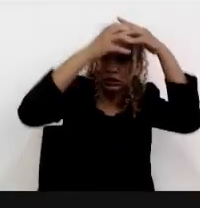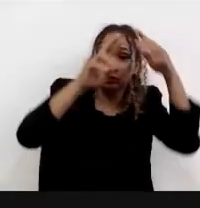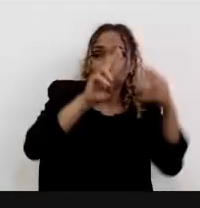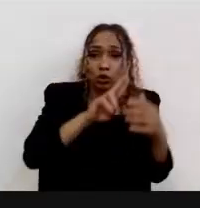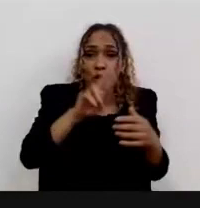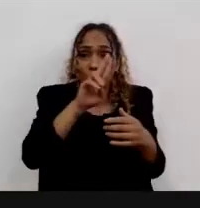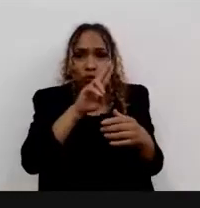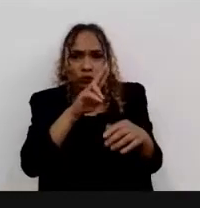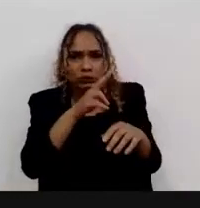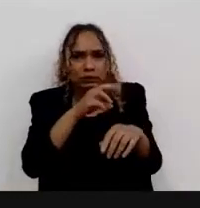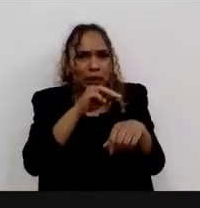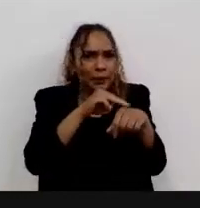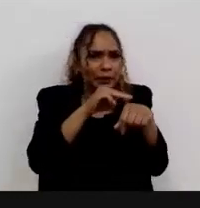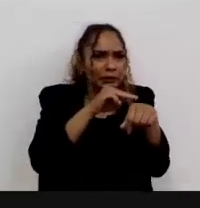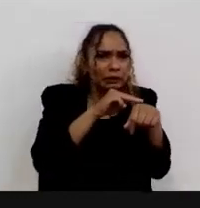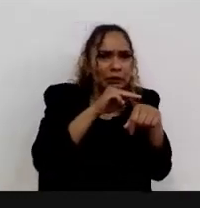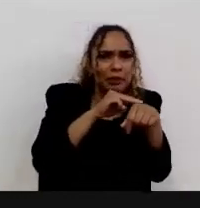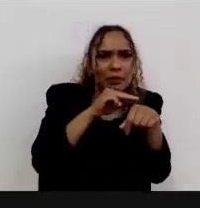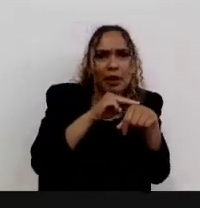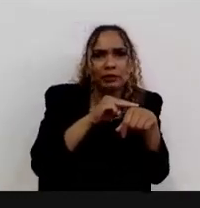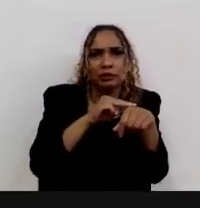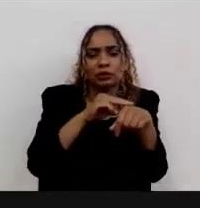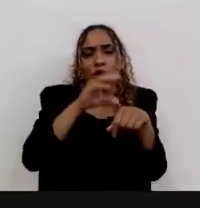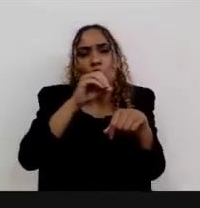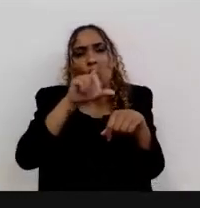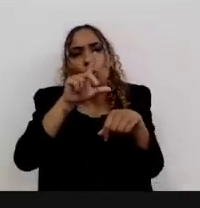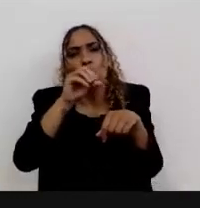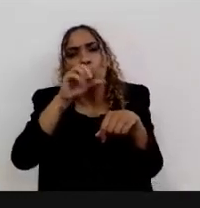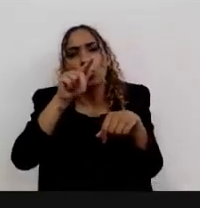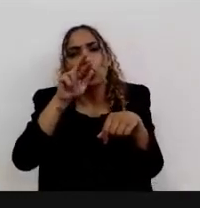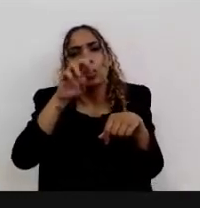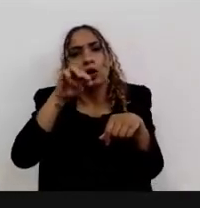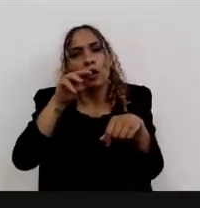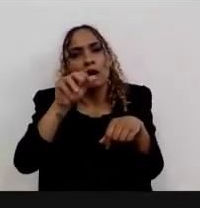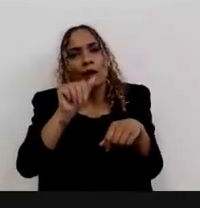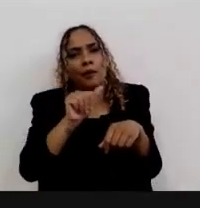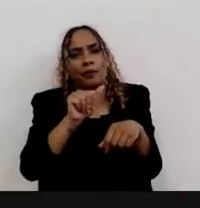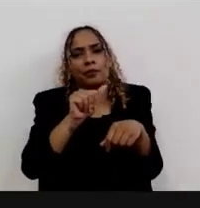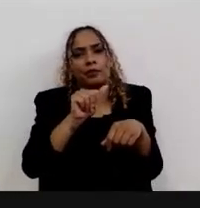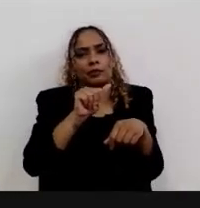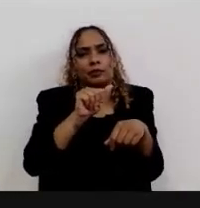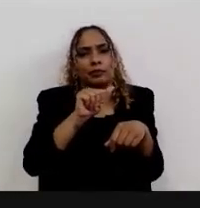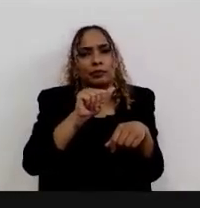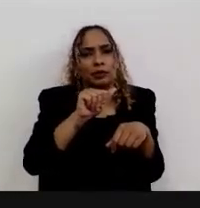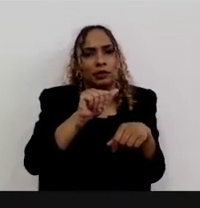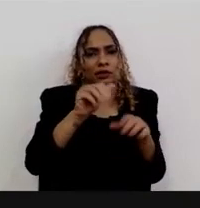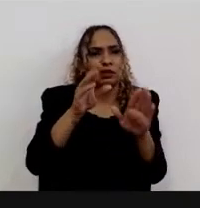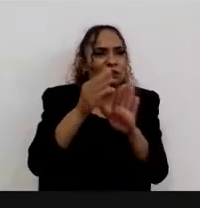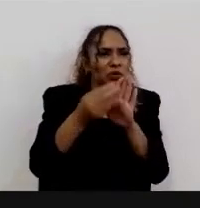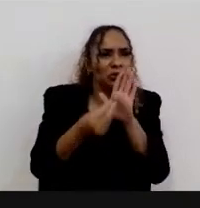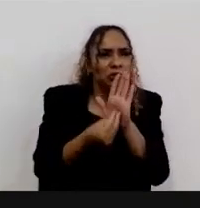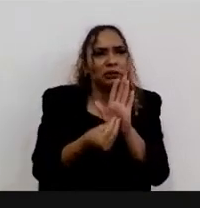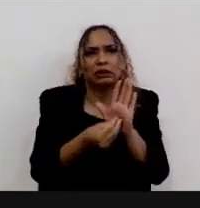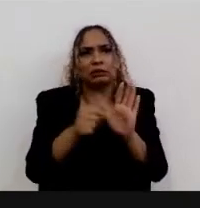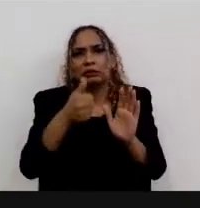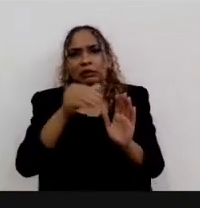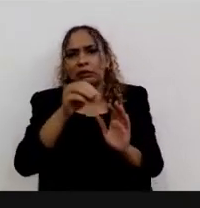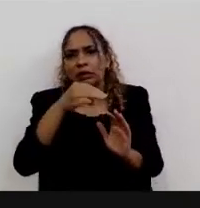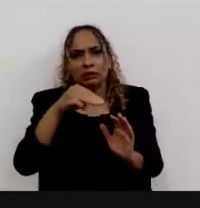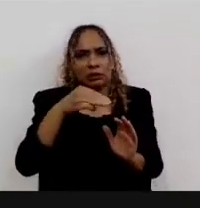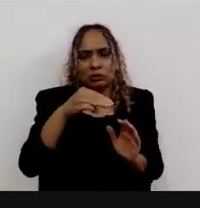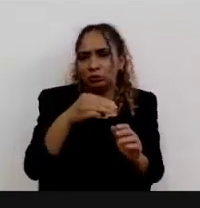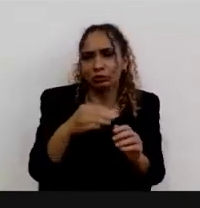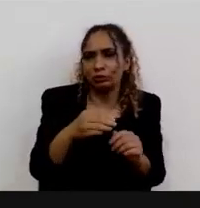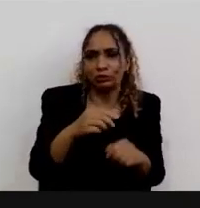a mesma matemática implícita de hologramas. Holograma é um conceito físico. Os 10 minutos nunca dão tempo da gente explicar tudo